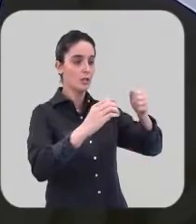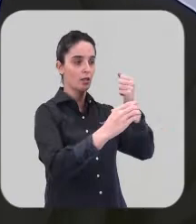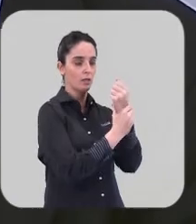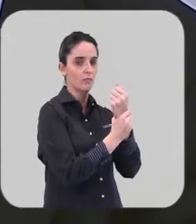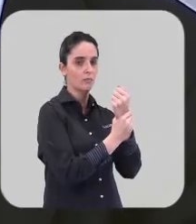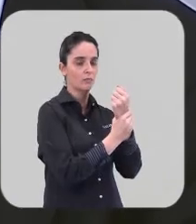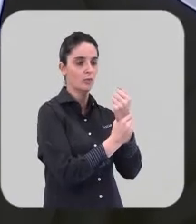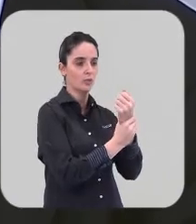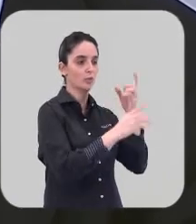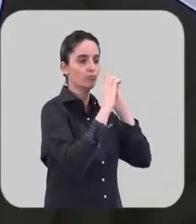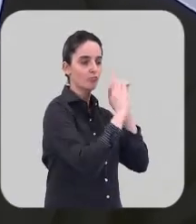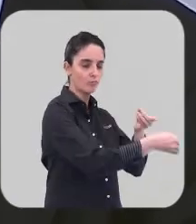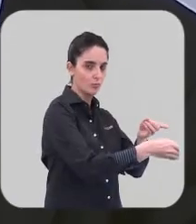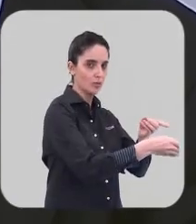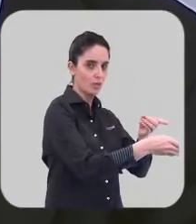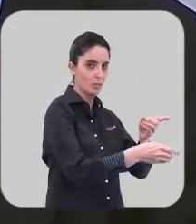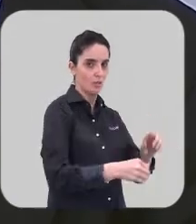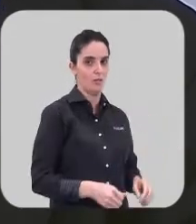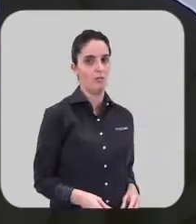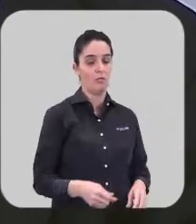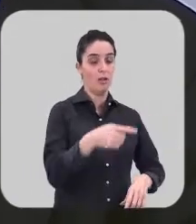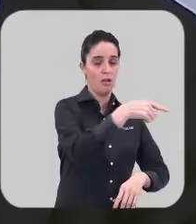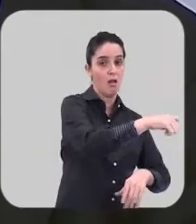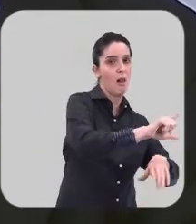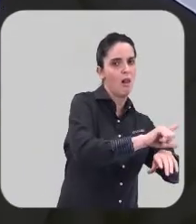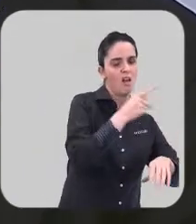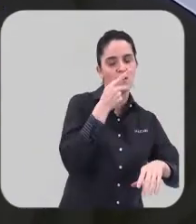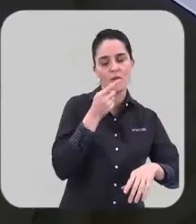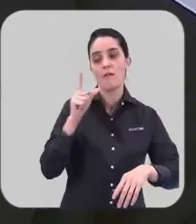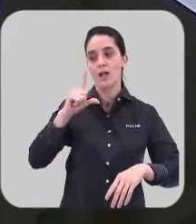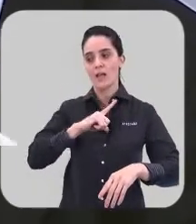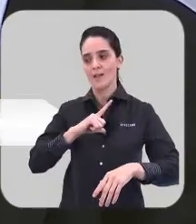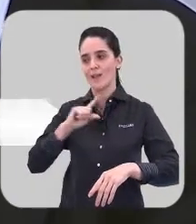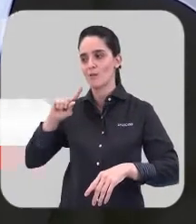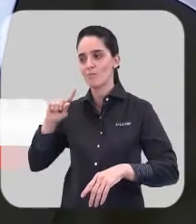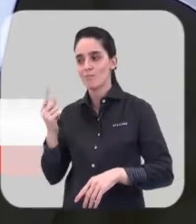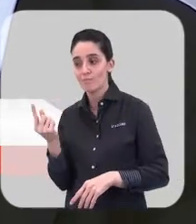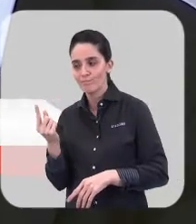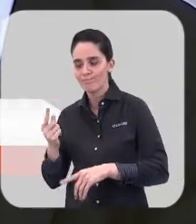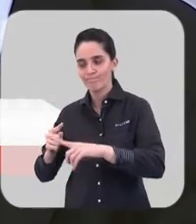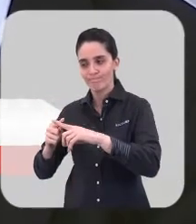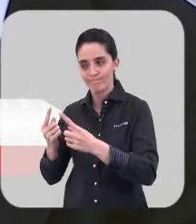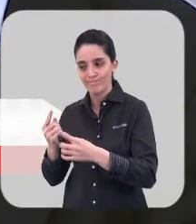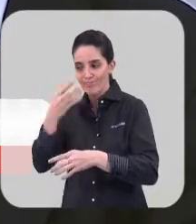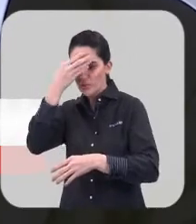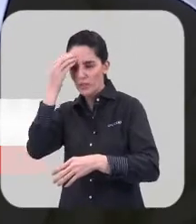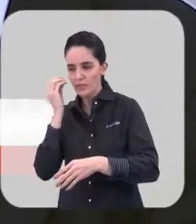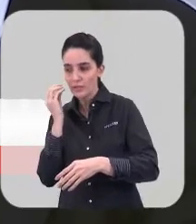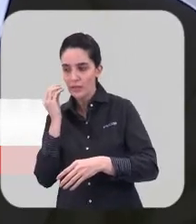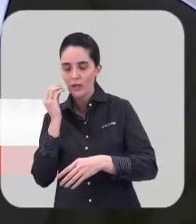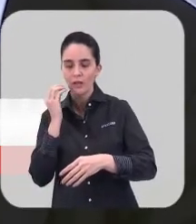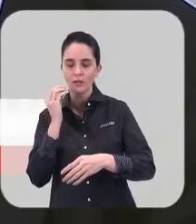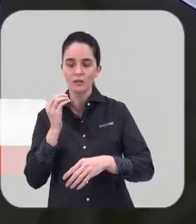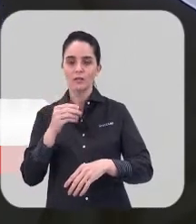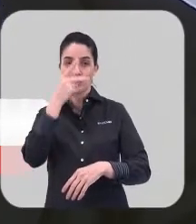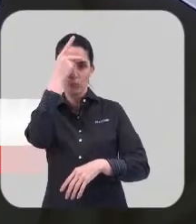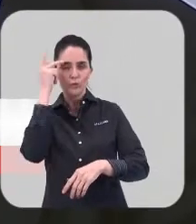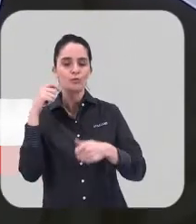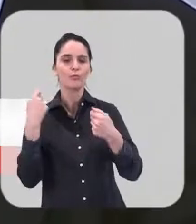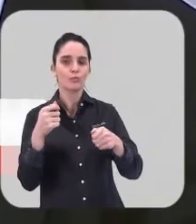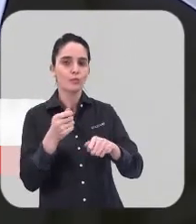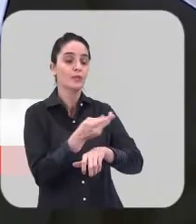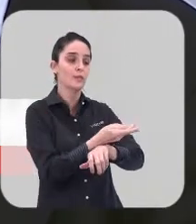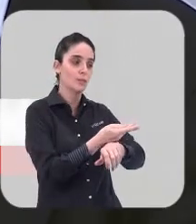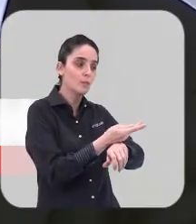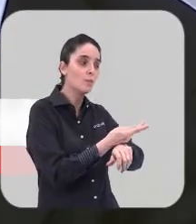destinação, né? Porque muitas vezes dizem e oferecem coisa e não é dado esse tratamento devido. Então é procurar isso. E outra, não levar